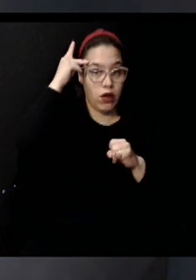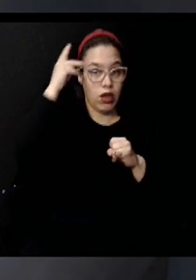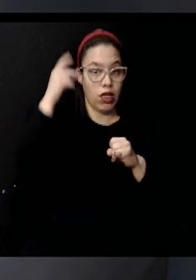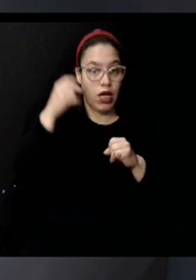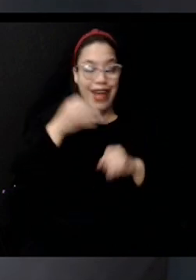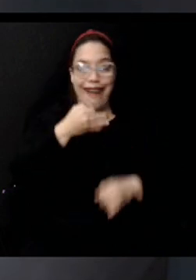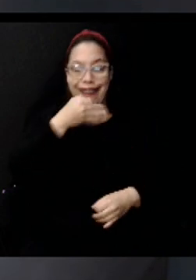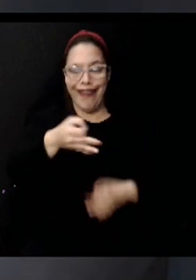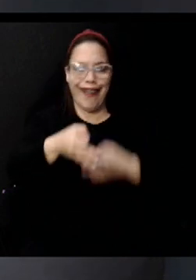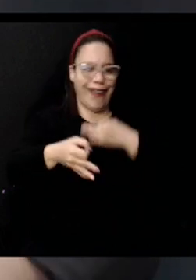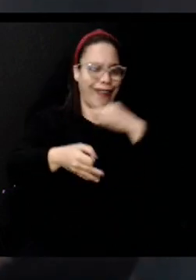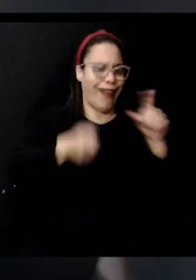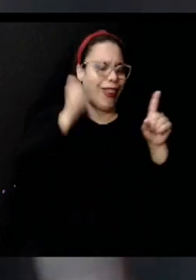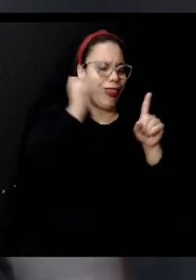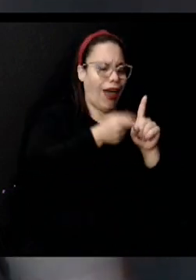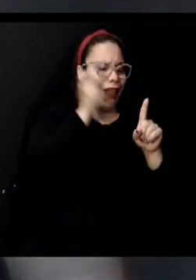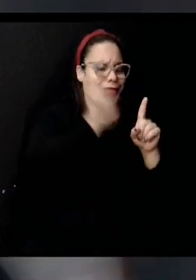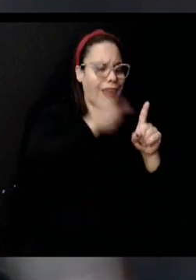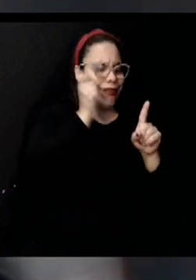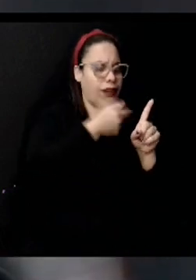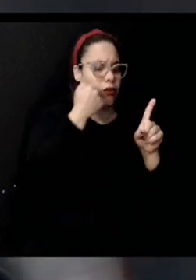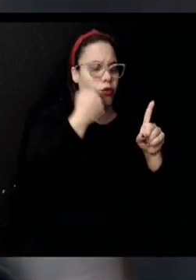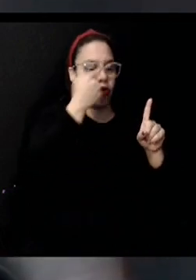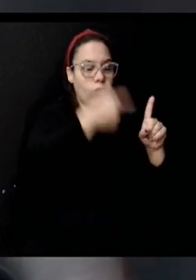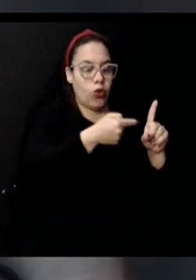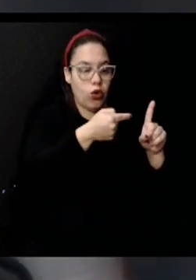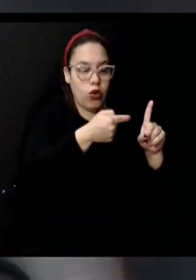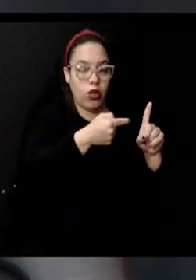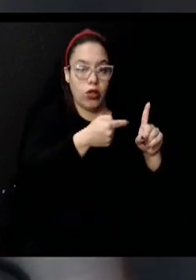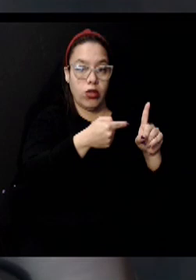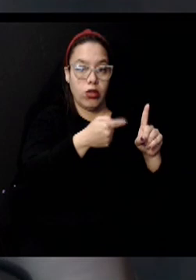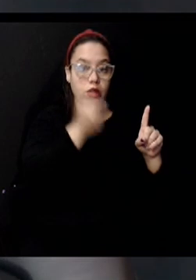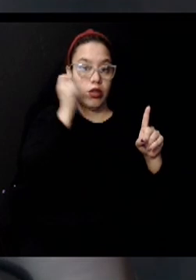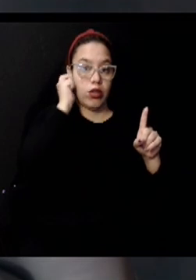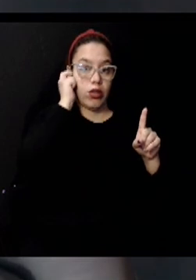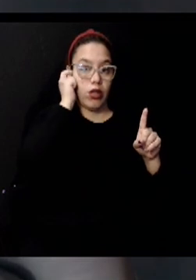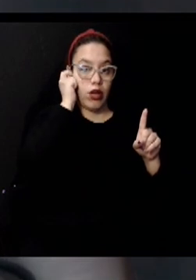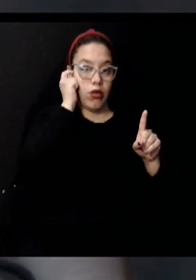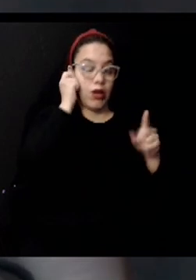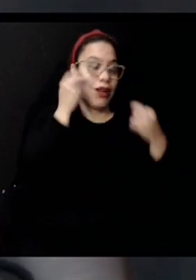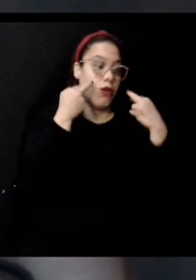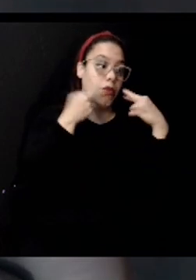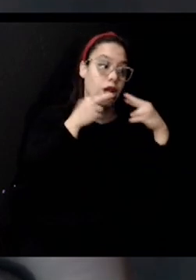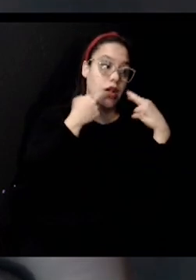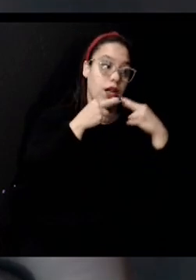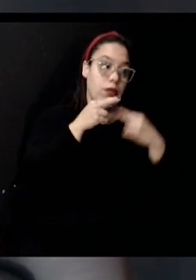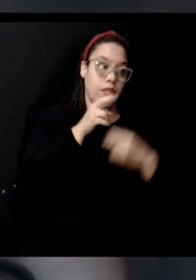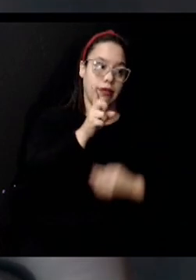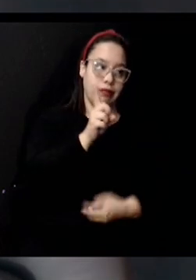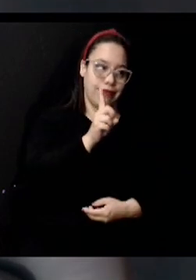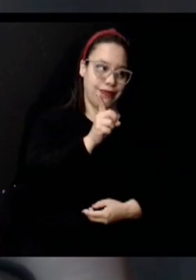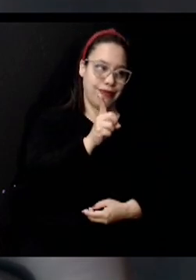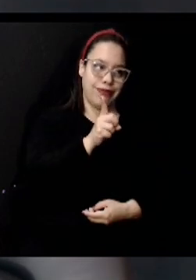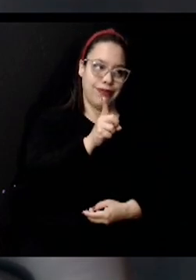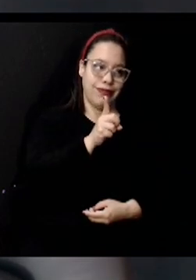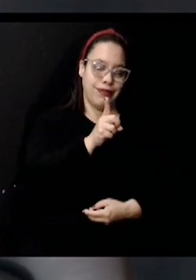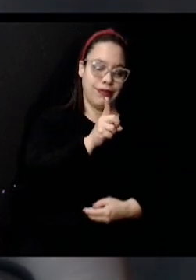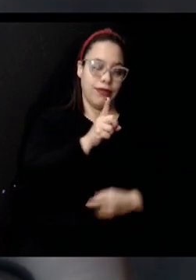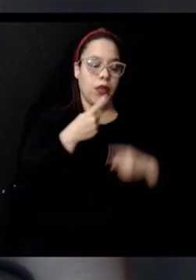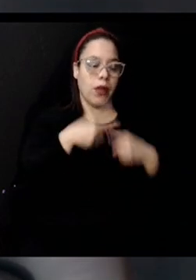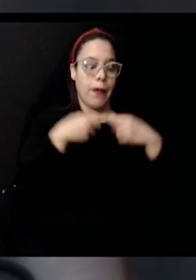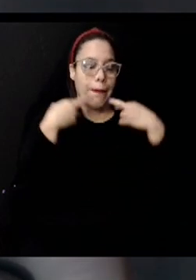para falar do outro, eu acho que aí a gente não pode colocar como uma Reclamação. reclamação, é ampliar Uhum. né. mais, E a né. reclamação, ela é uma coisa